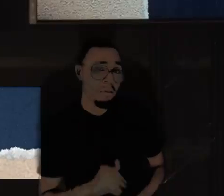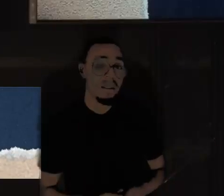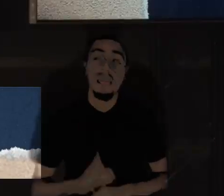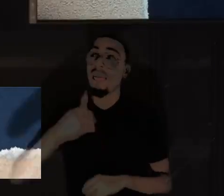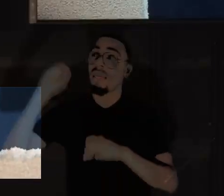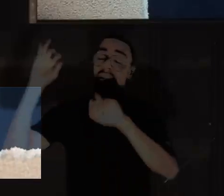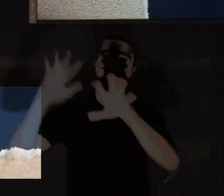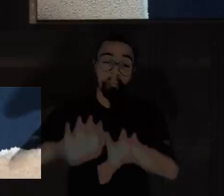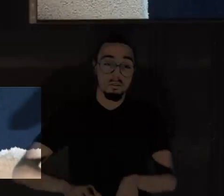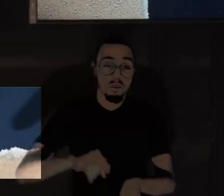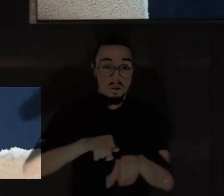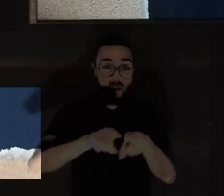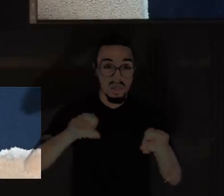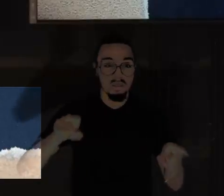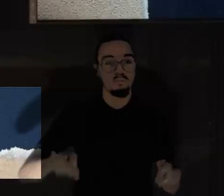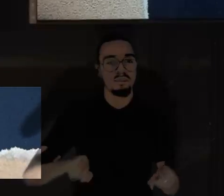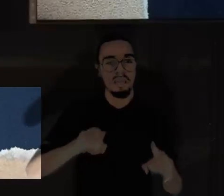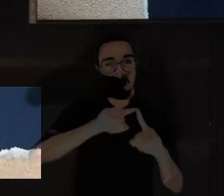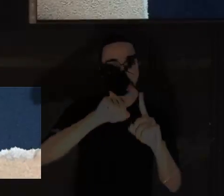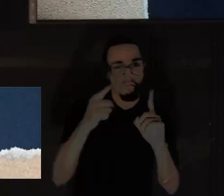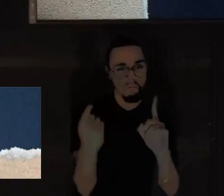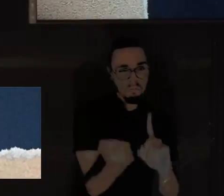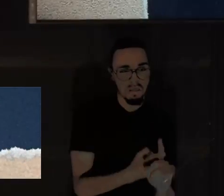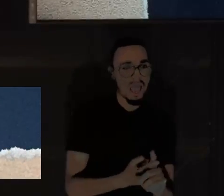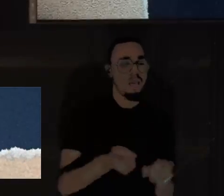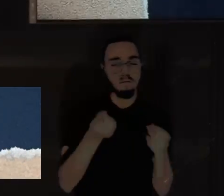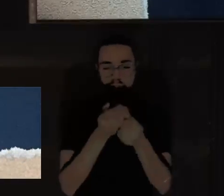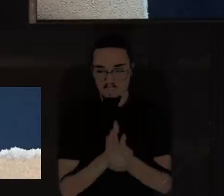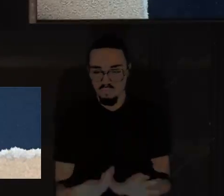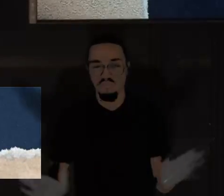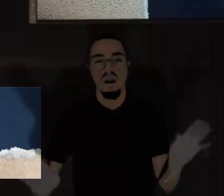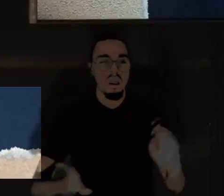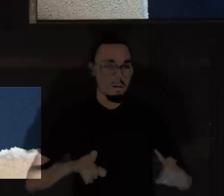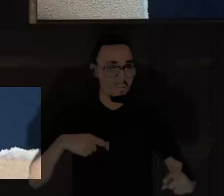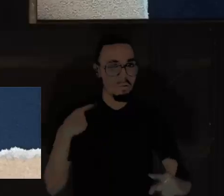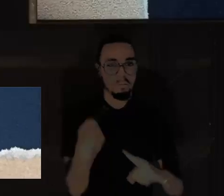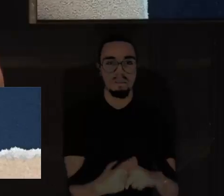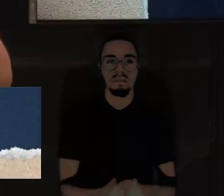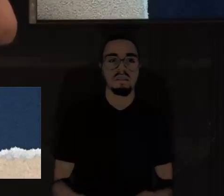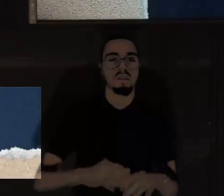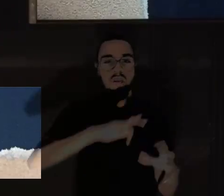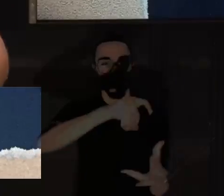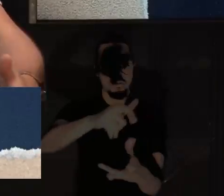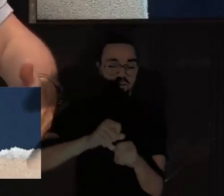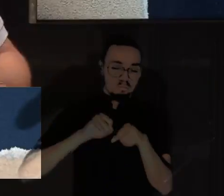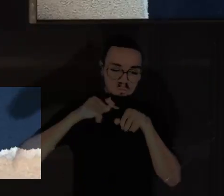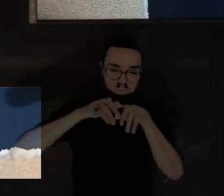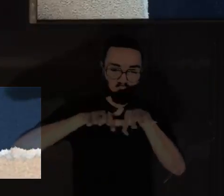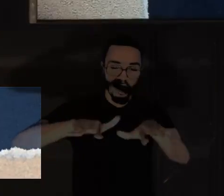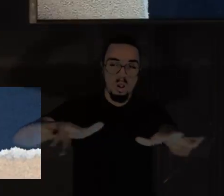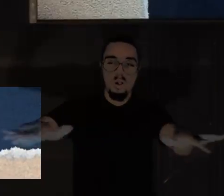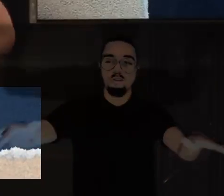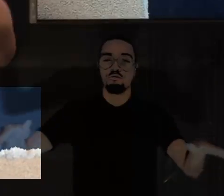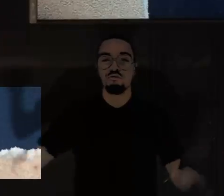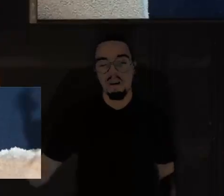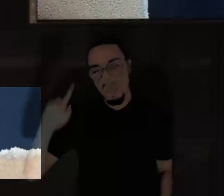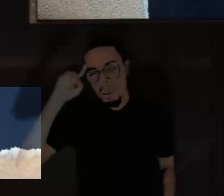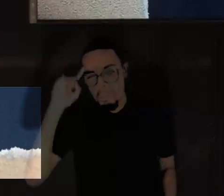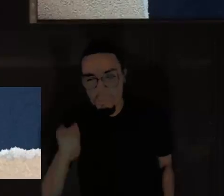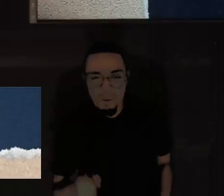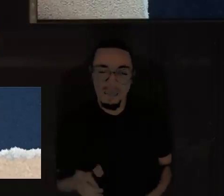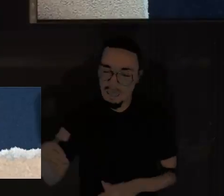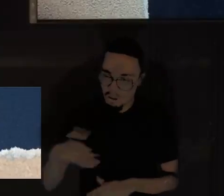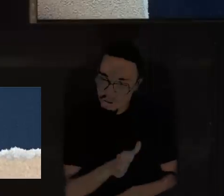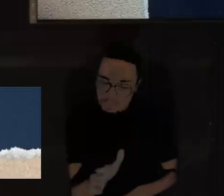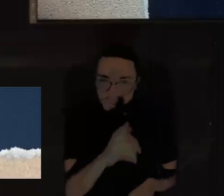ele disse: sejam férteis, multipliquem-se, encham e subjuguem a terra, dominem sobre os peixes do mar, sobre as aves